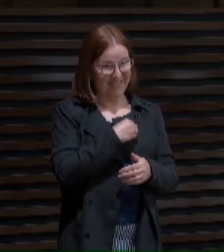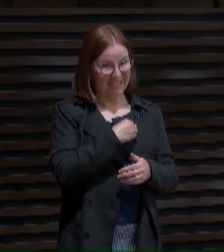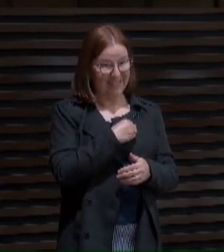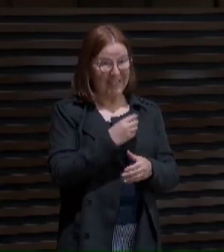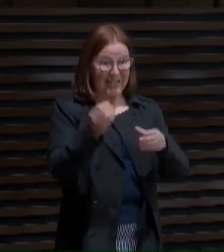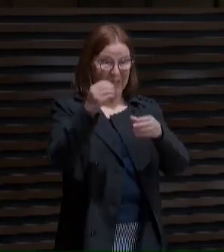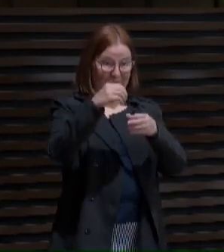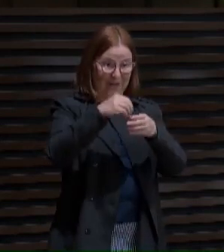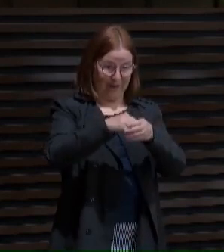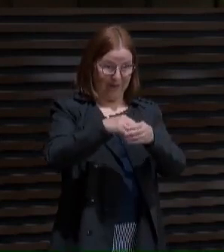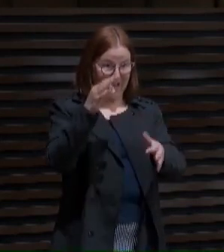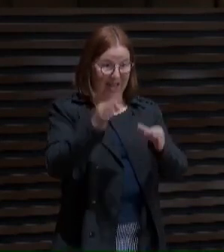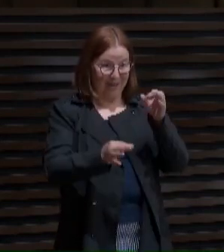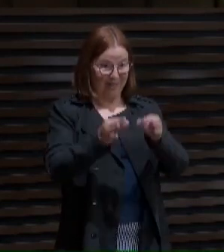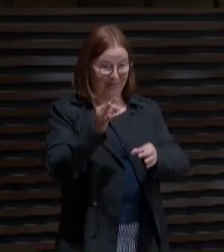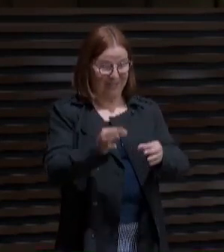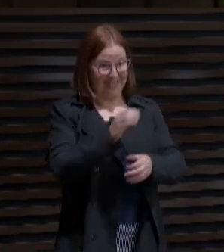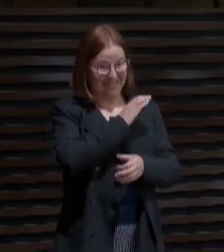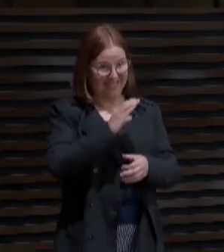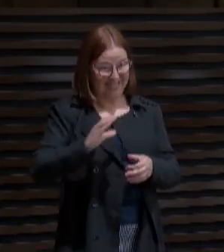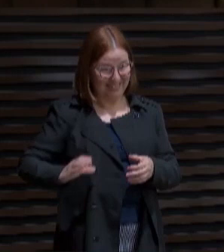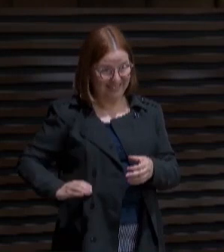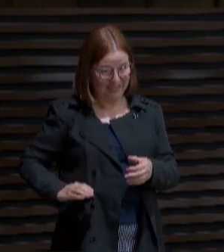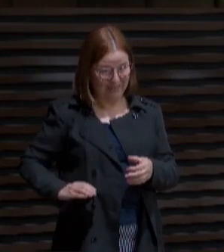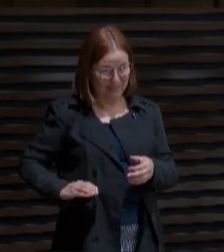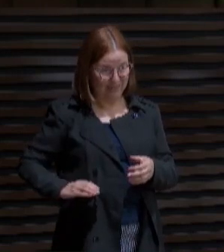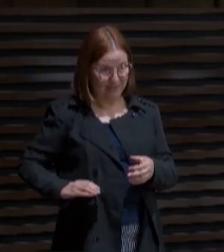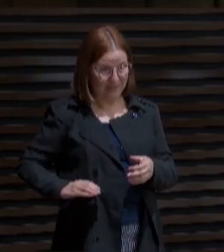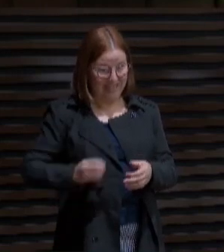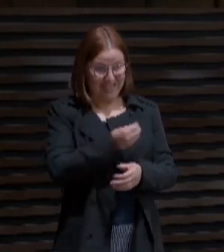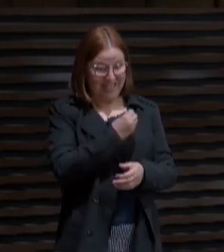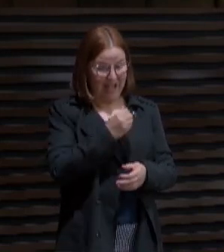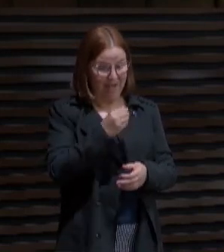uma transação que é feita por Deus.